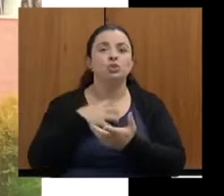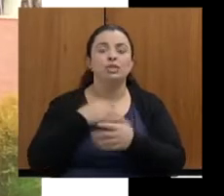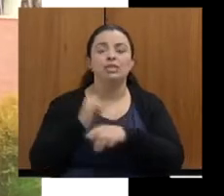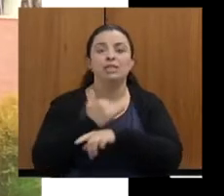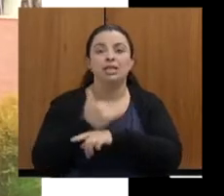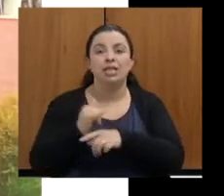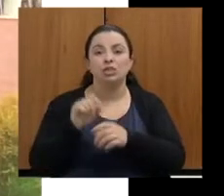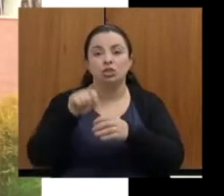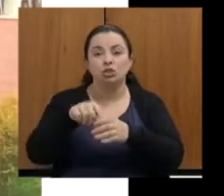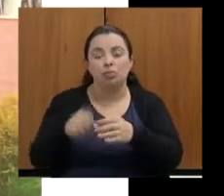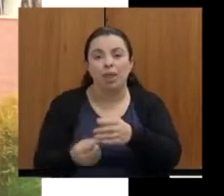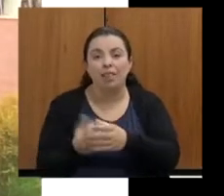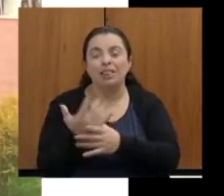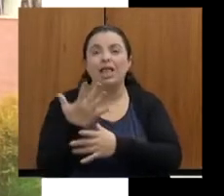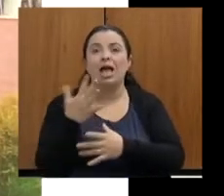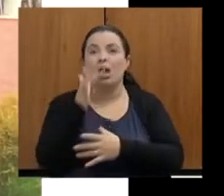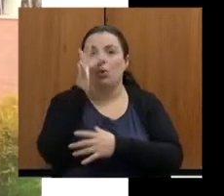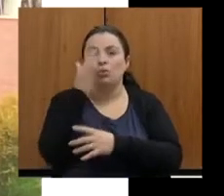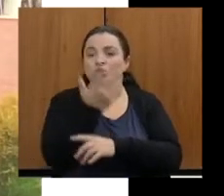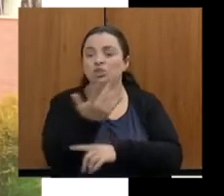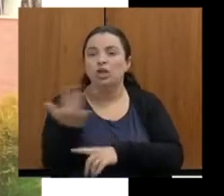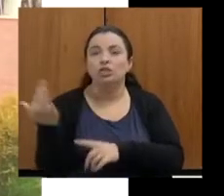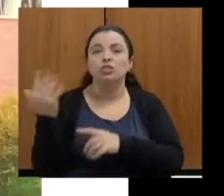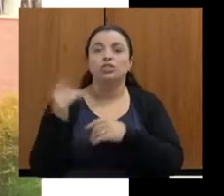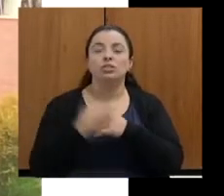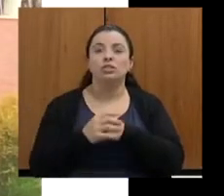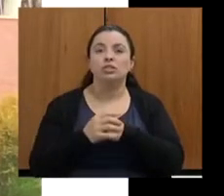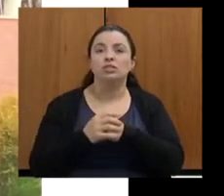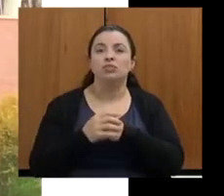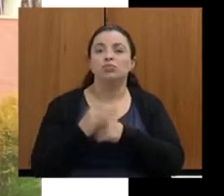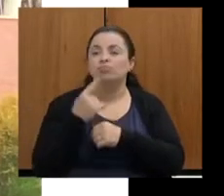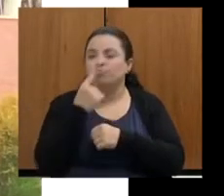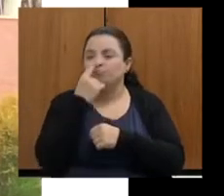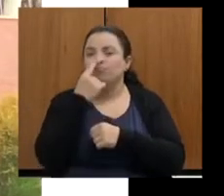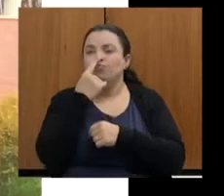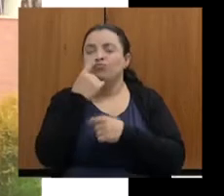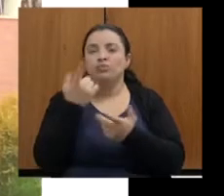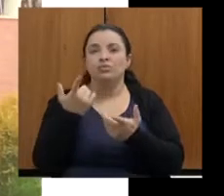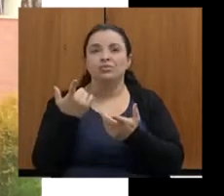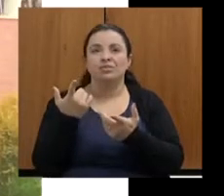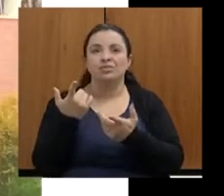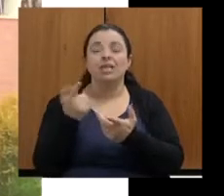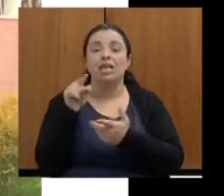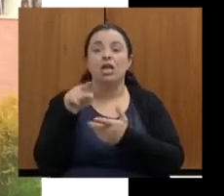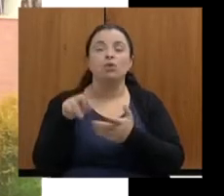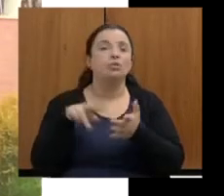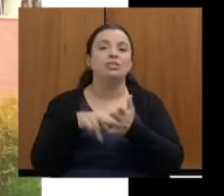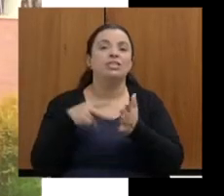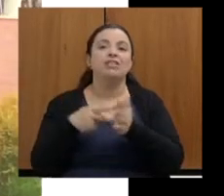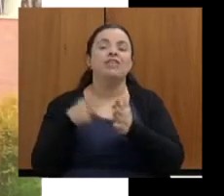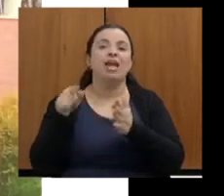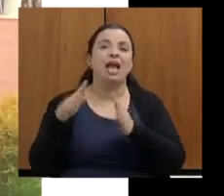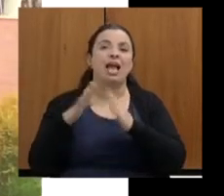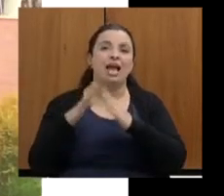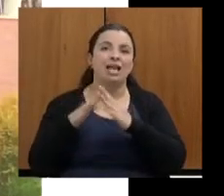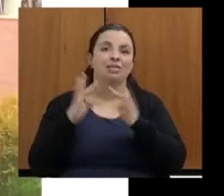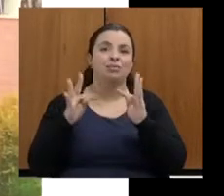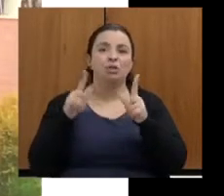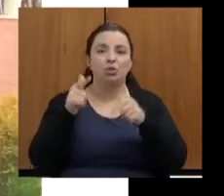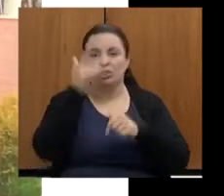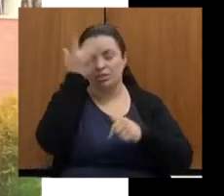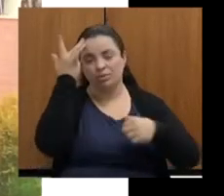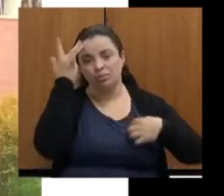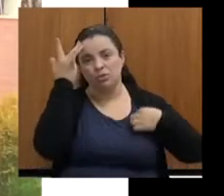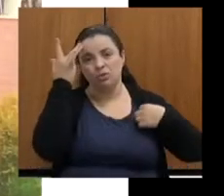Jardins né do Aconchego e da simbologia né do que é essa casa não é para todas as